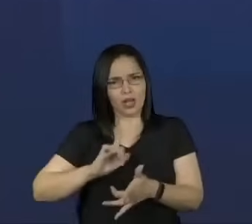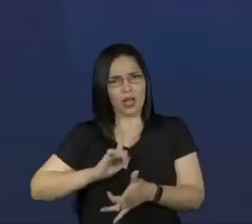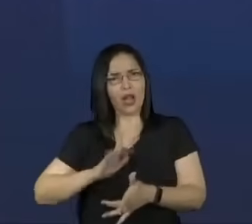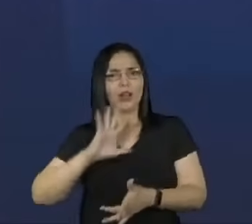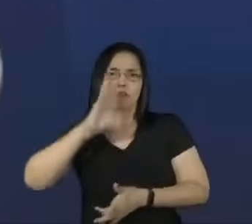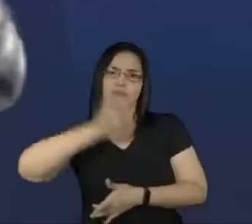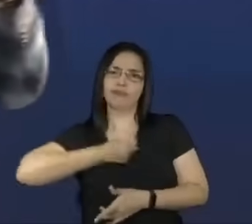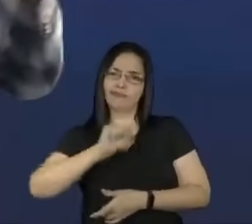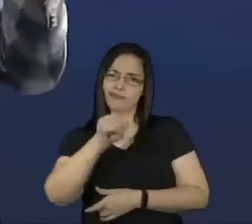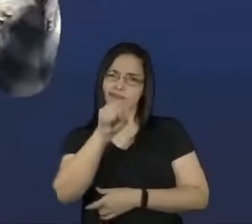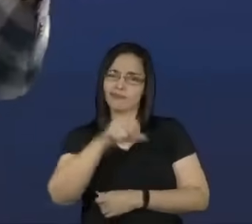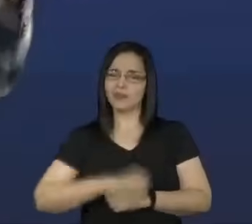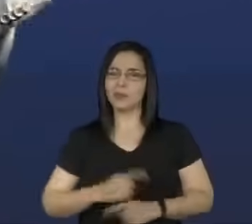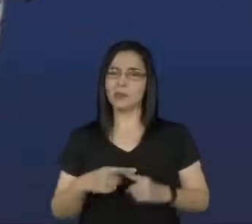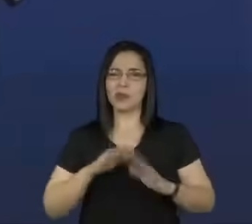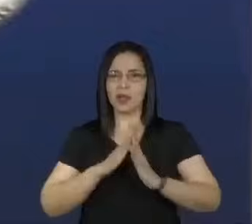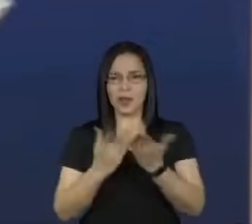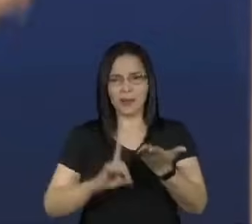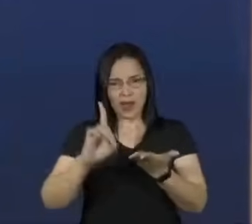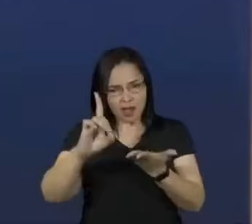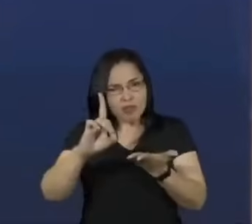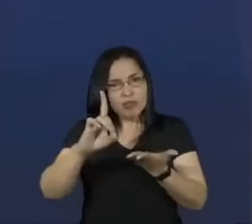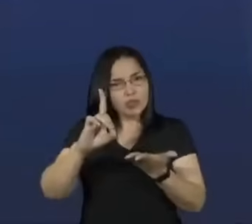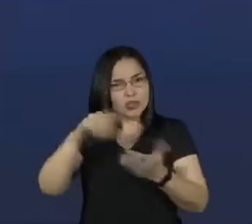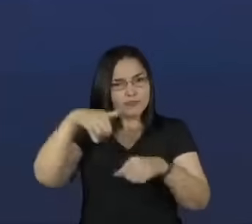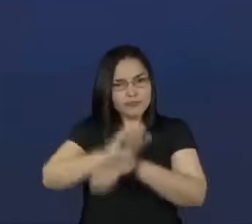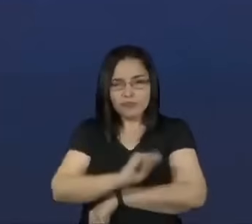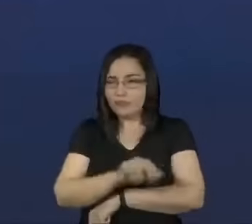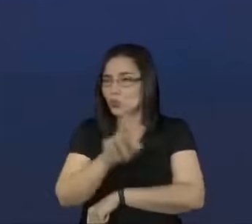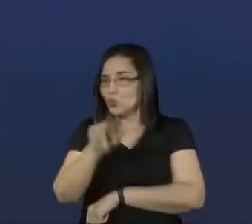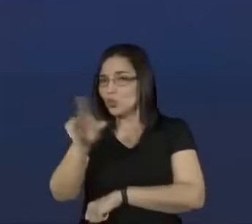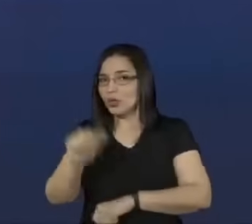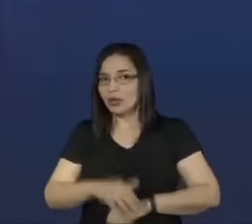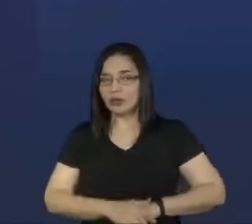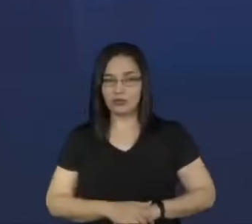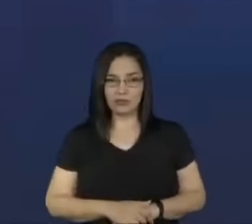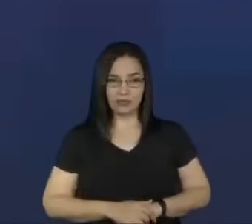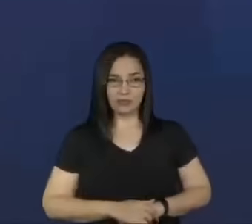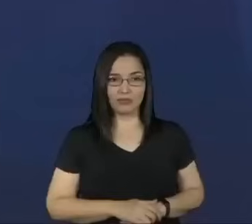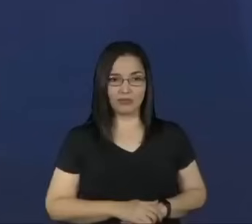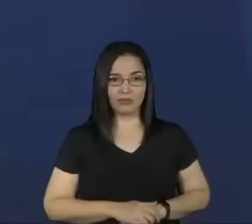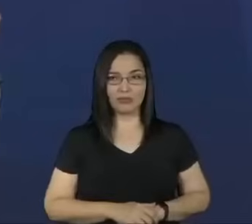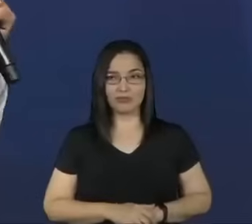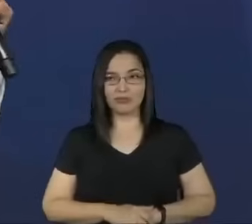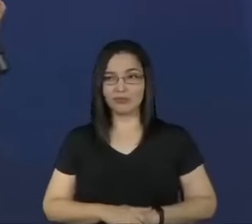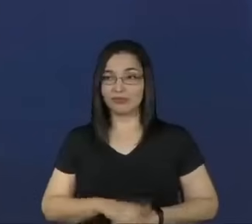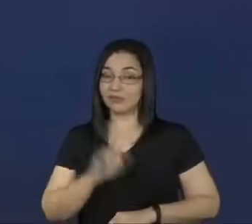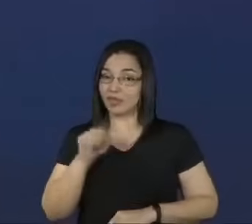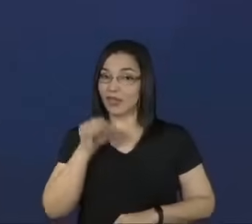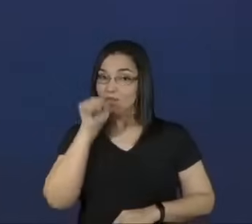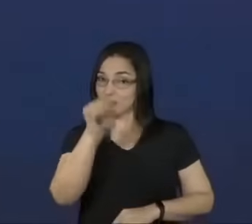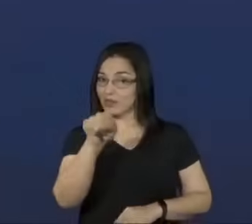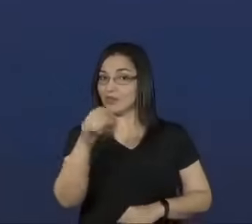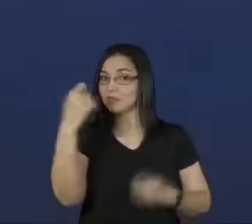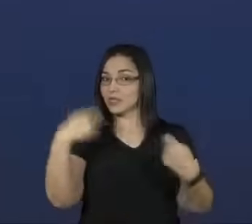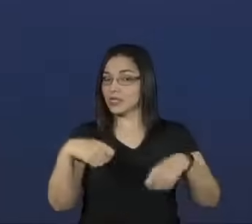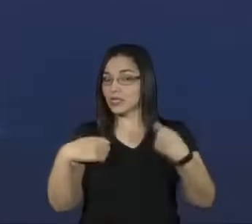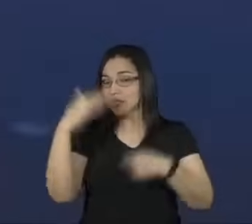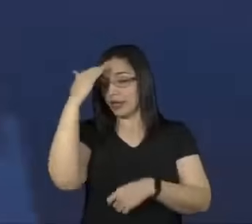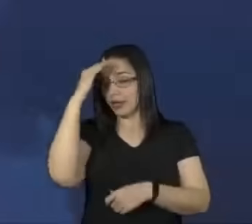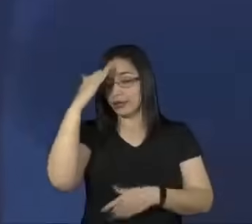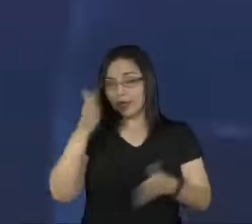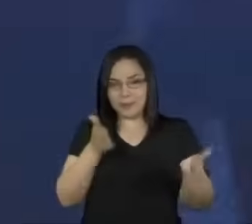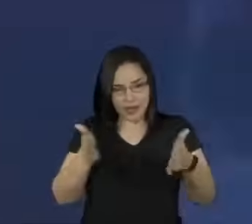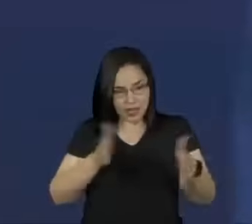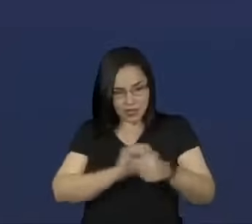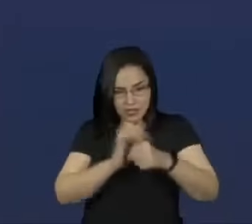salvação a palavra de Deus não volta vazia é isso que você meu irmão tem que entender nessa pandemia